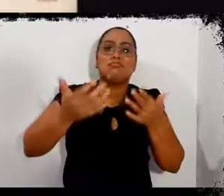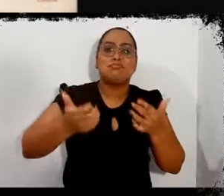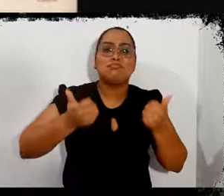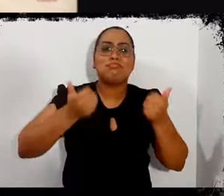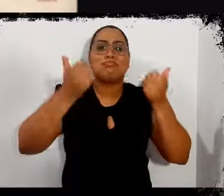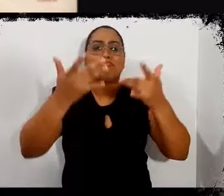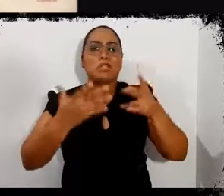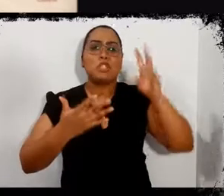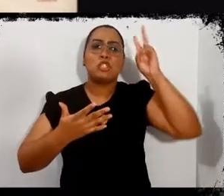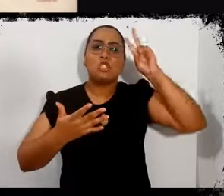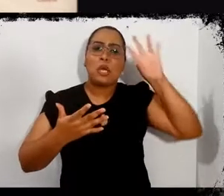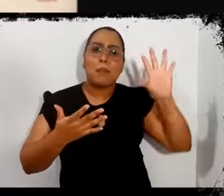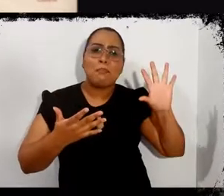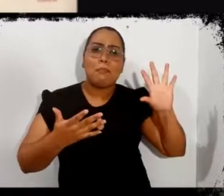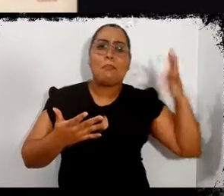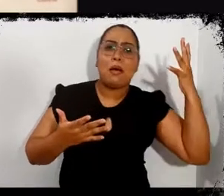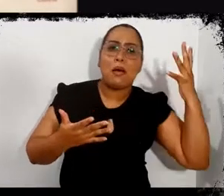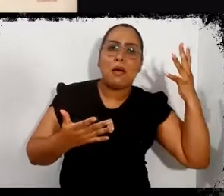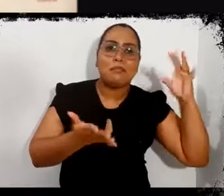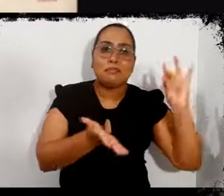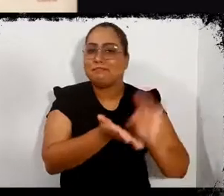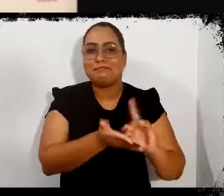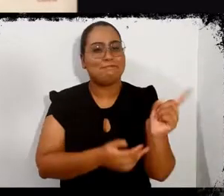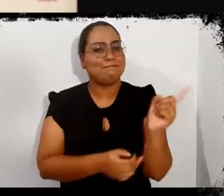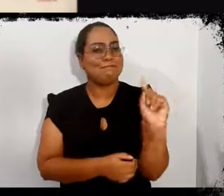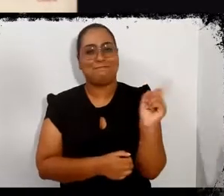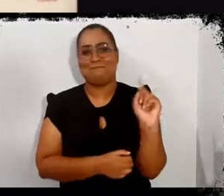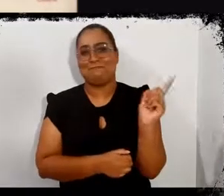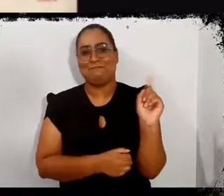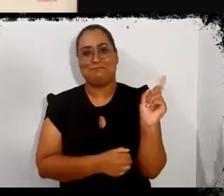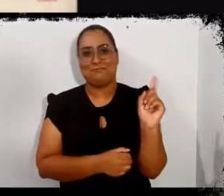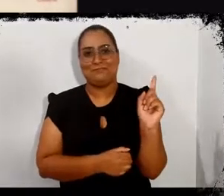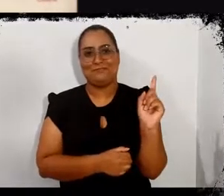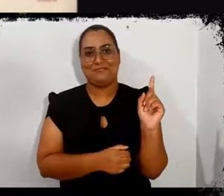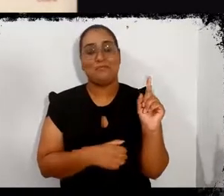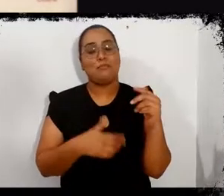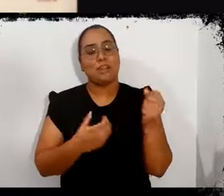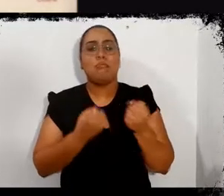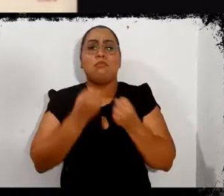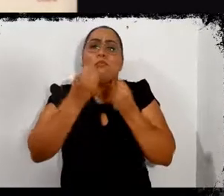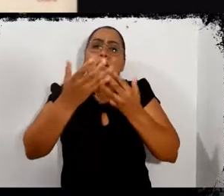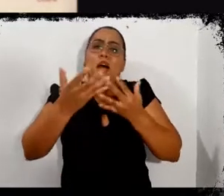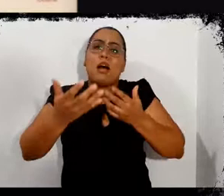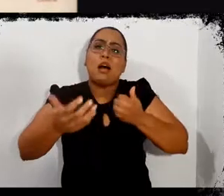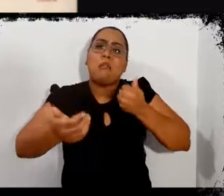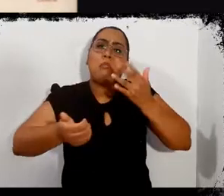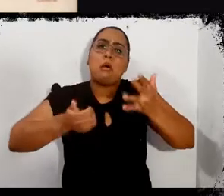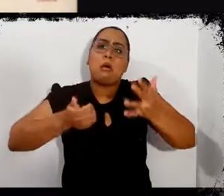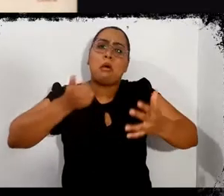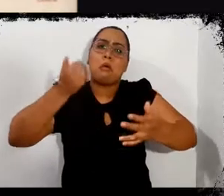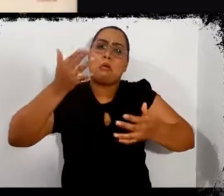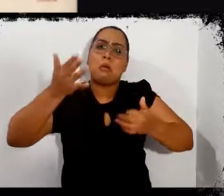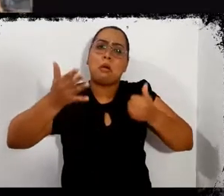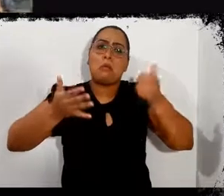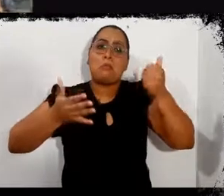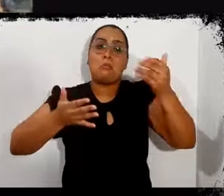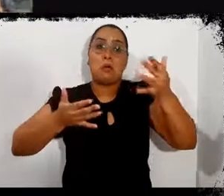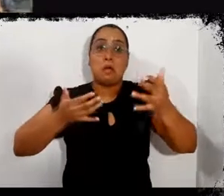de mobilidade e de capacidade de renovação constante.